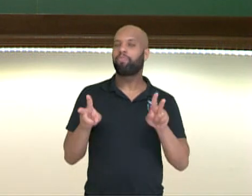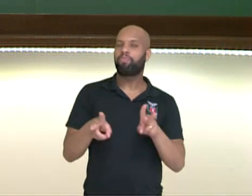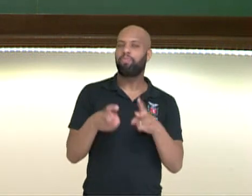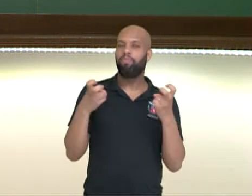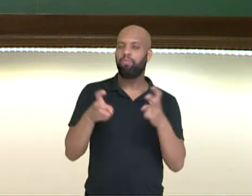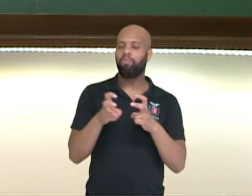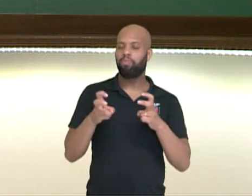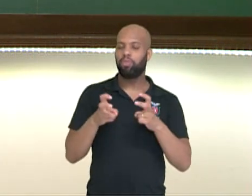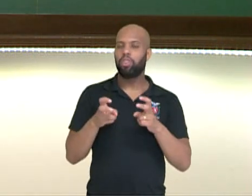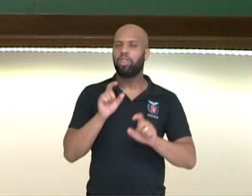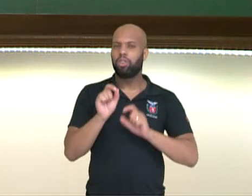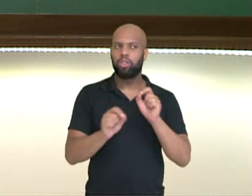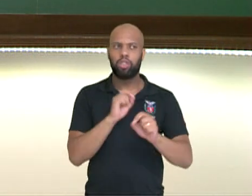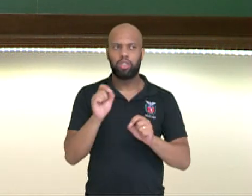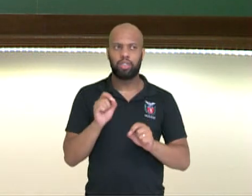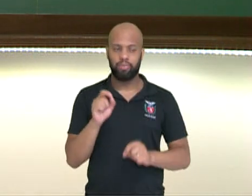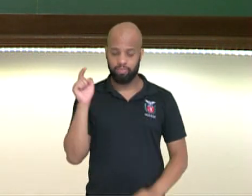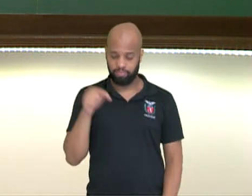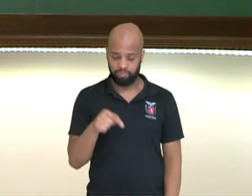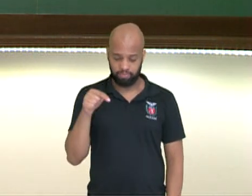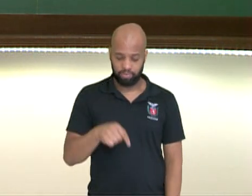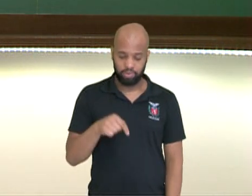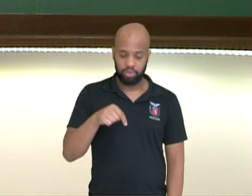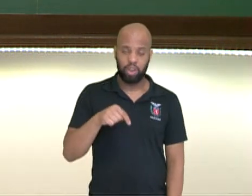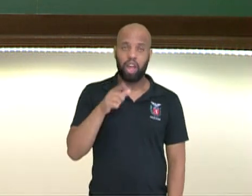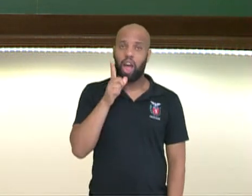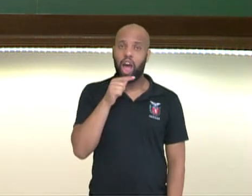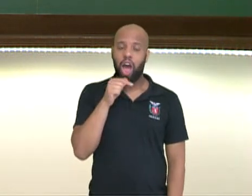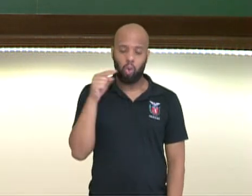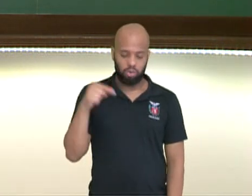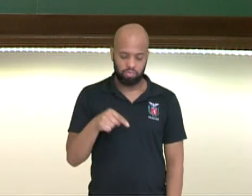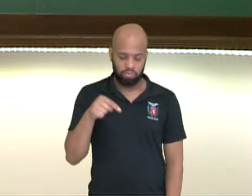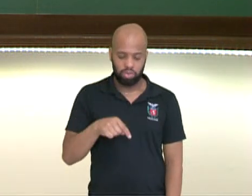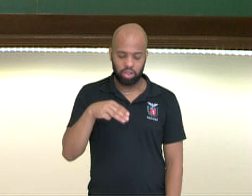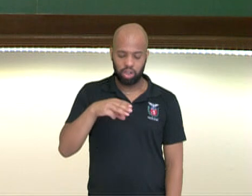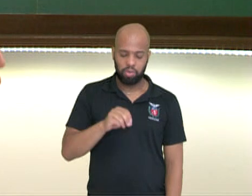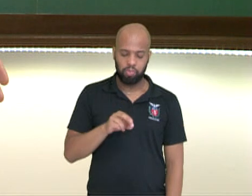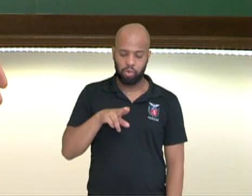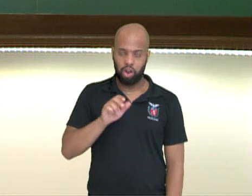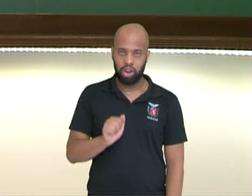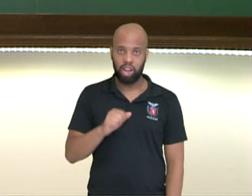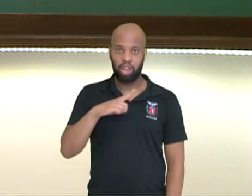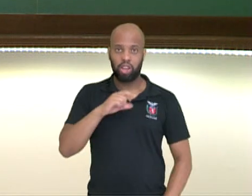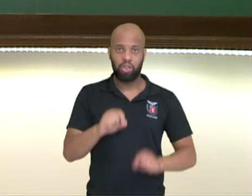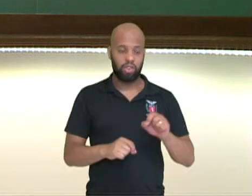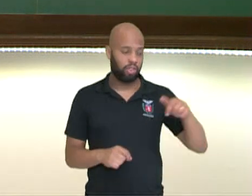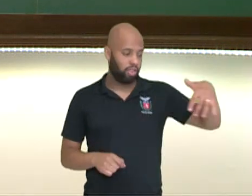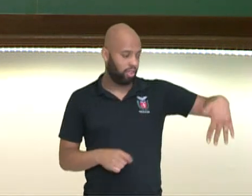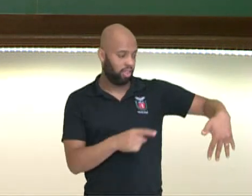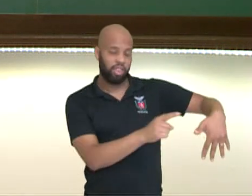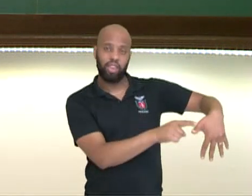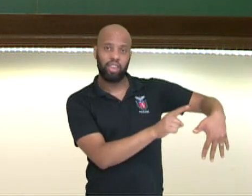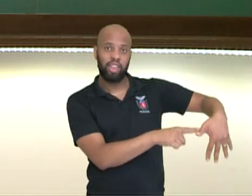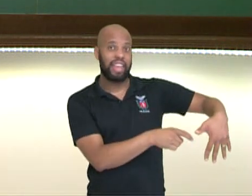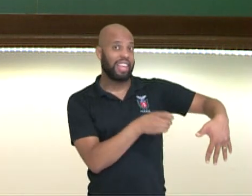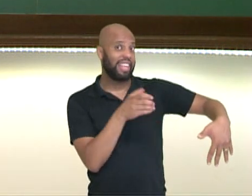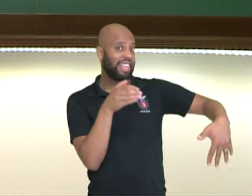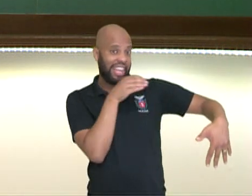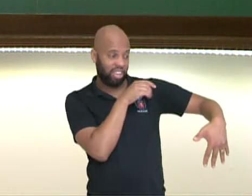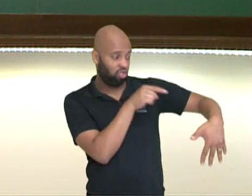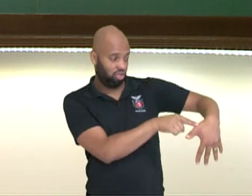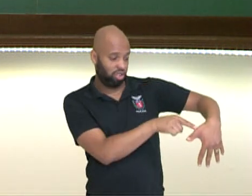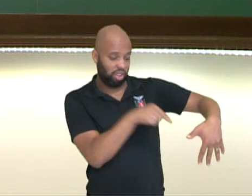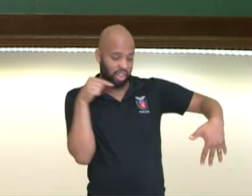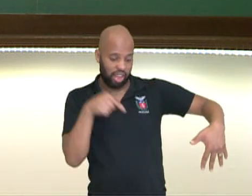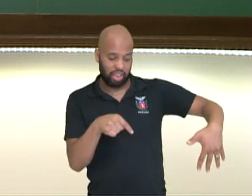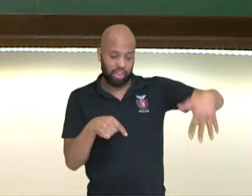perceber que a água morna para a mão que estava na água quente vai estar fria. E para a